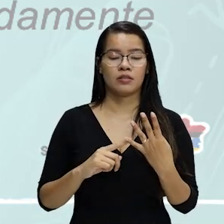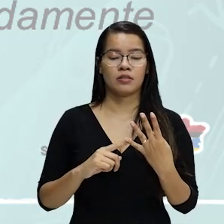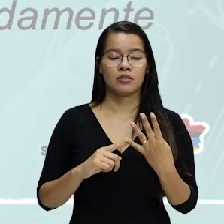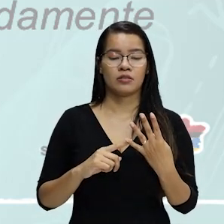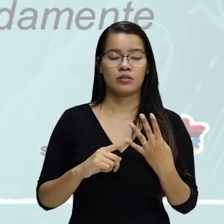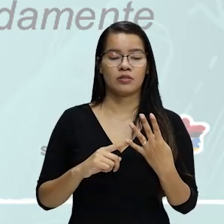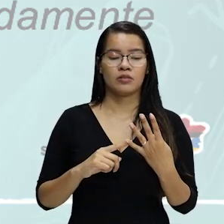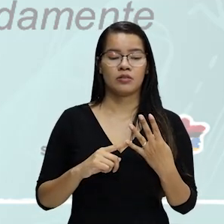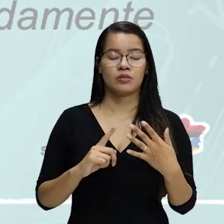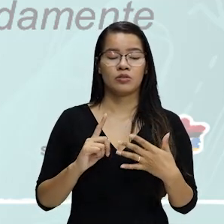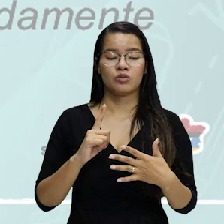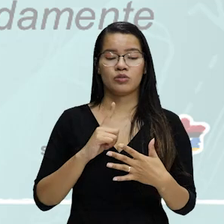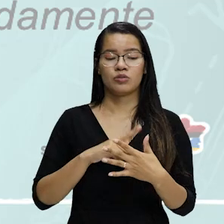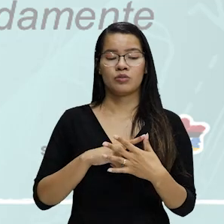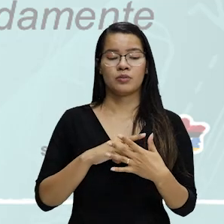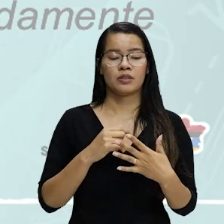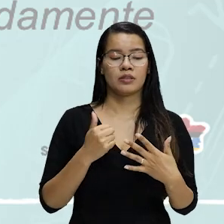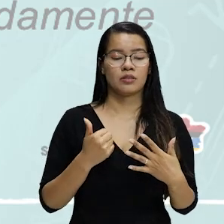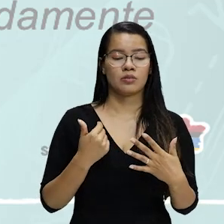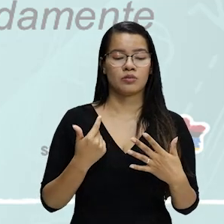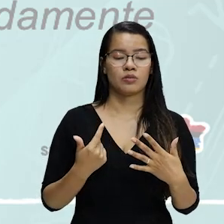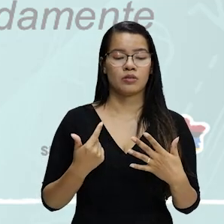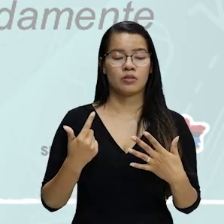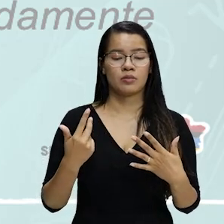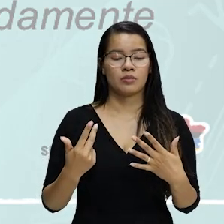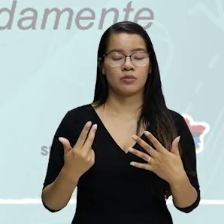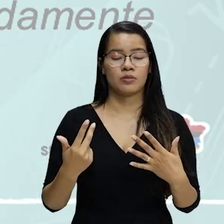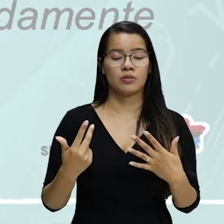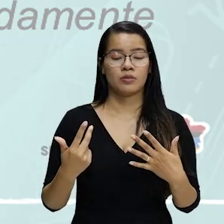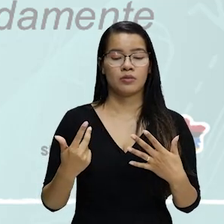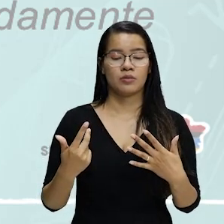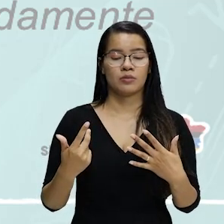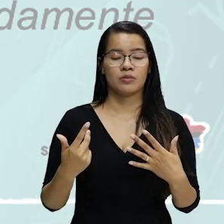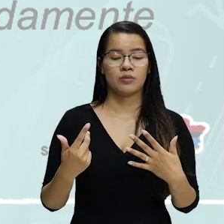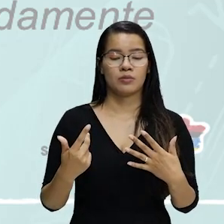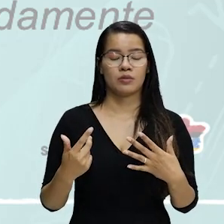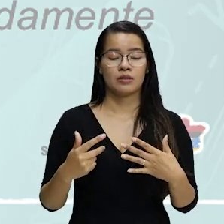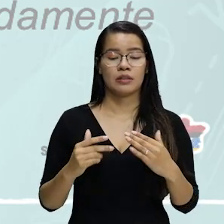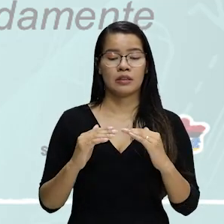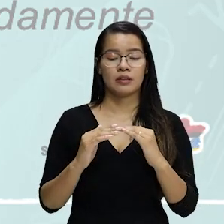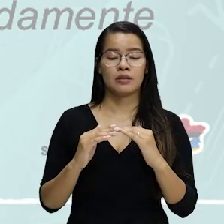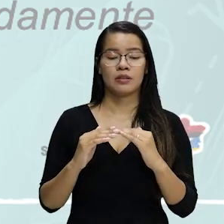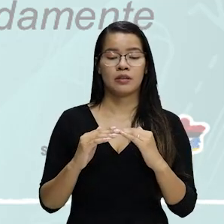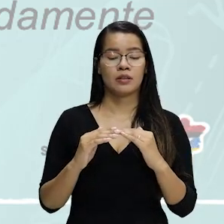Marte, rochosos. Júpiter, Saturno, Urano e Netuno, gasosos.